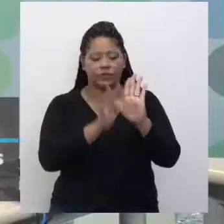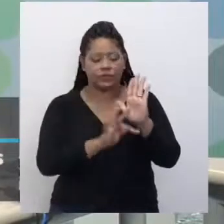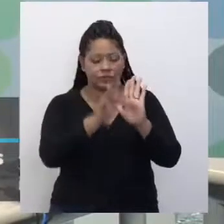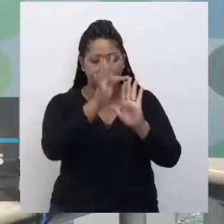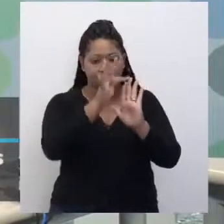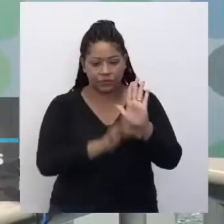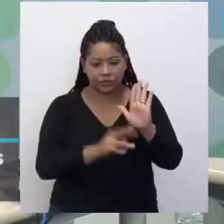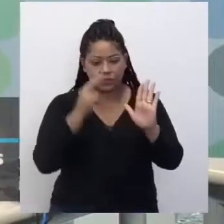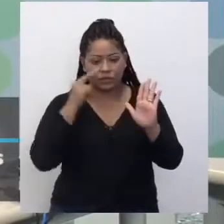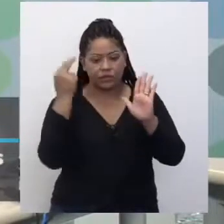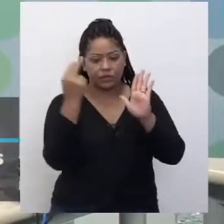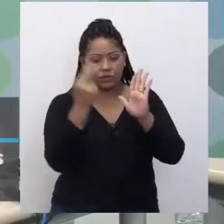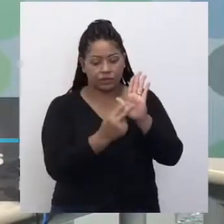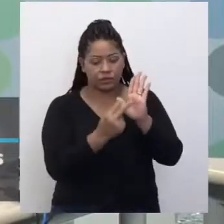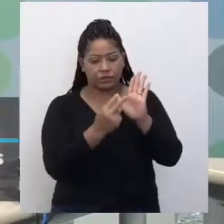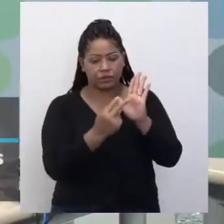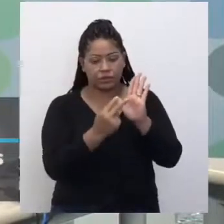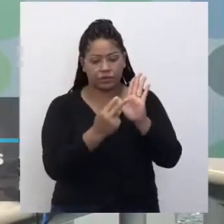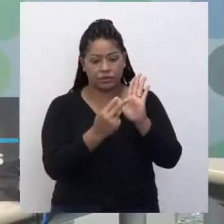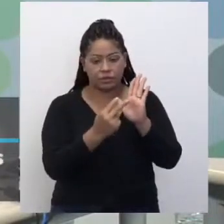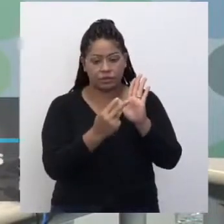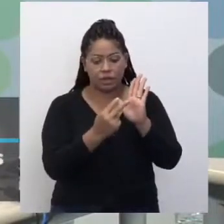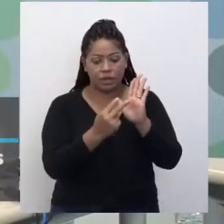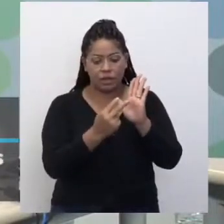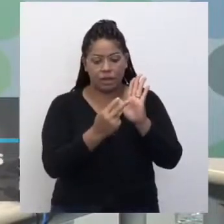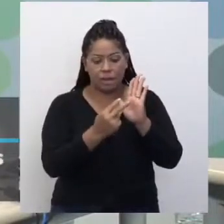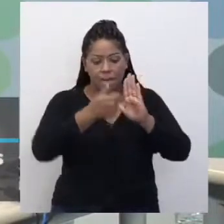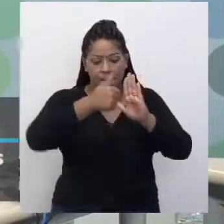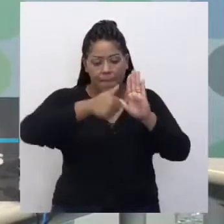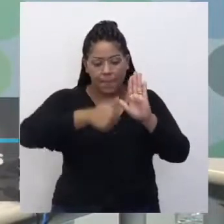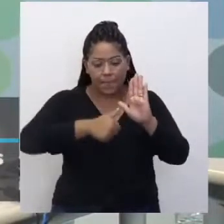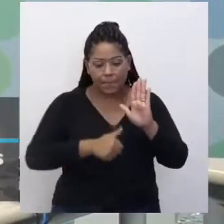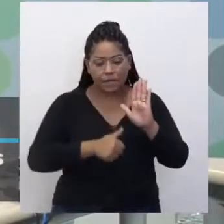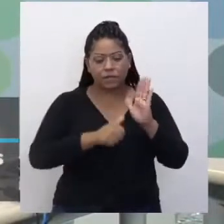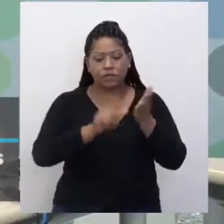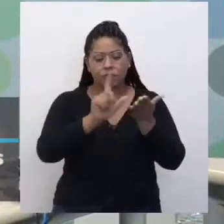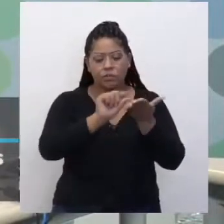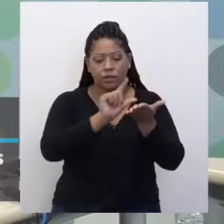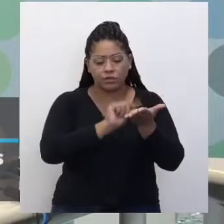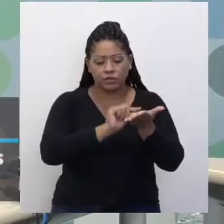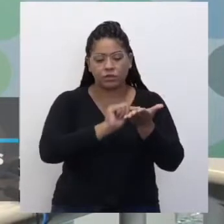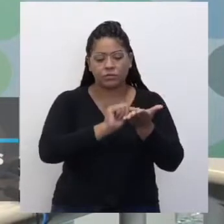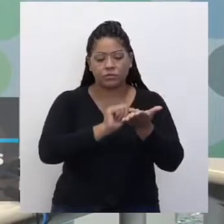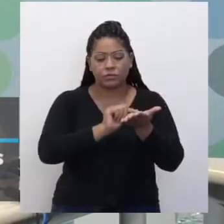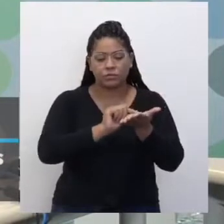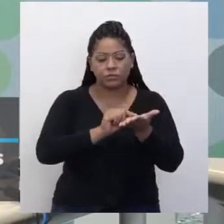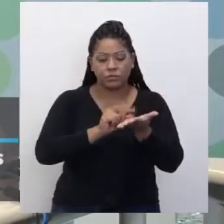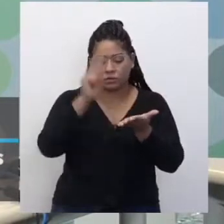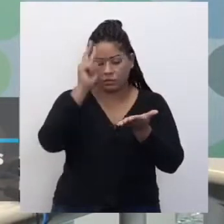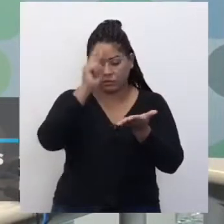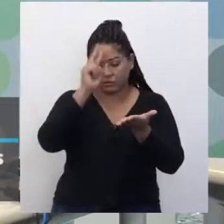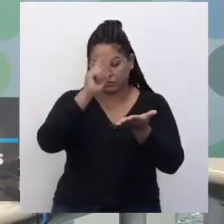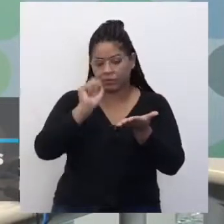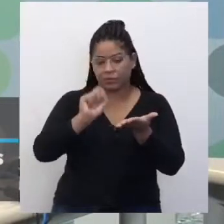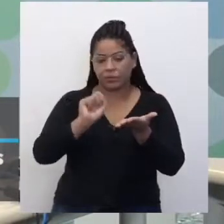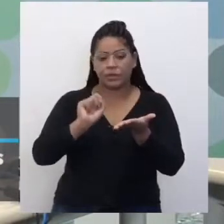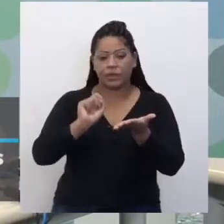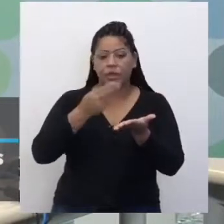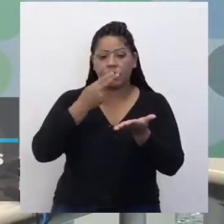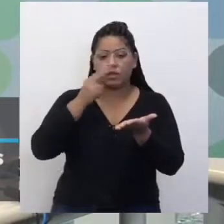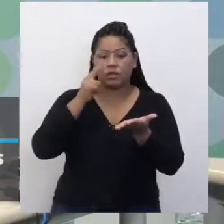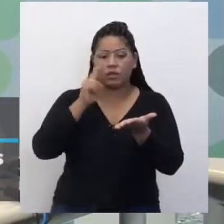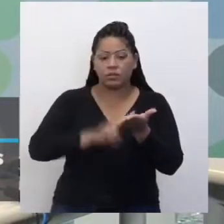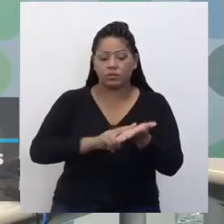a gente já vai começar com uma análise aí de um documento histórico que a gente vai fazer agora, que é um trechinho da Carta